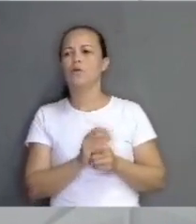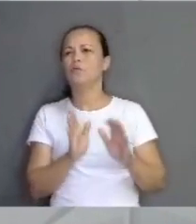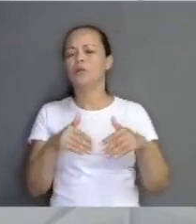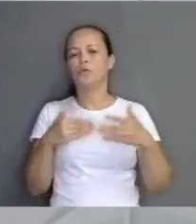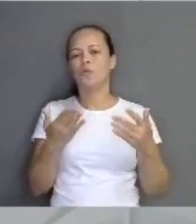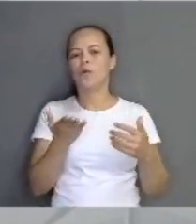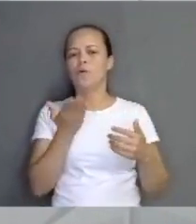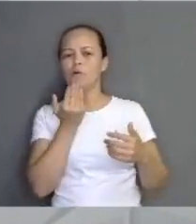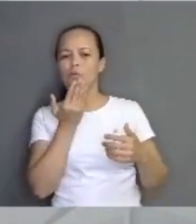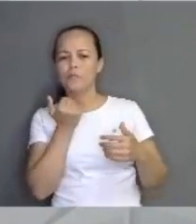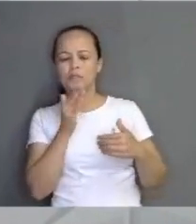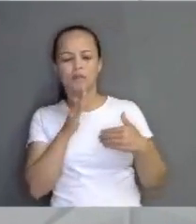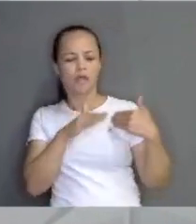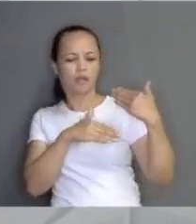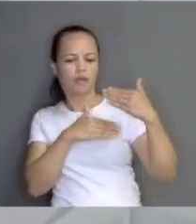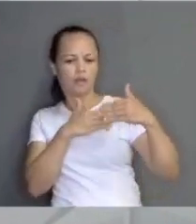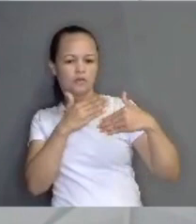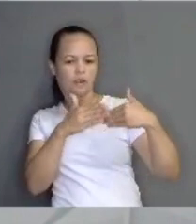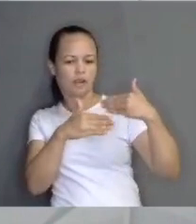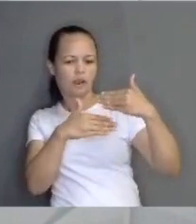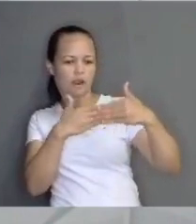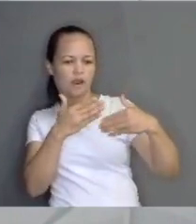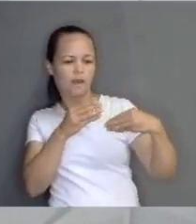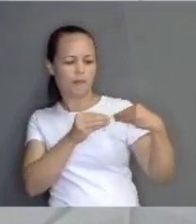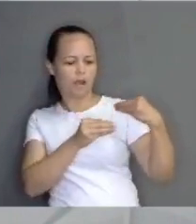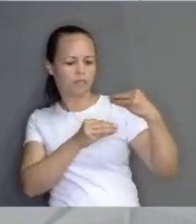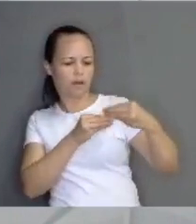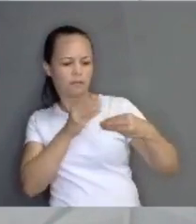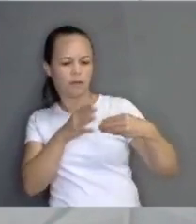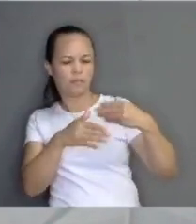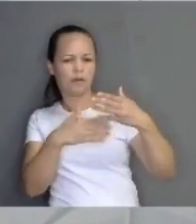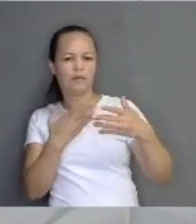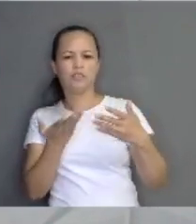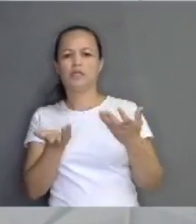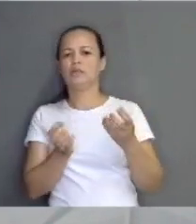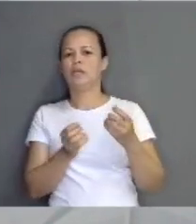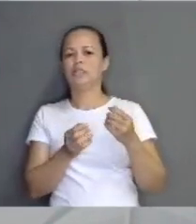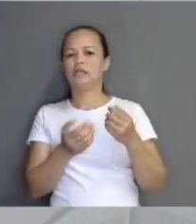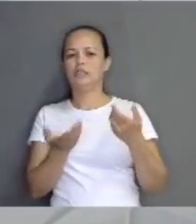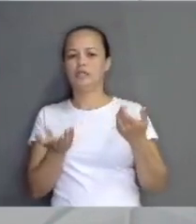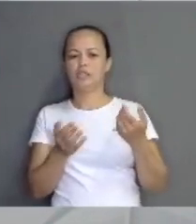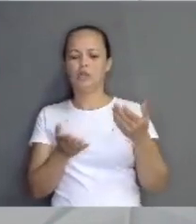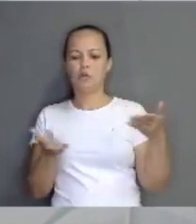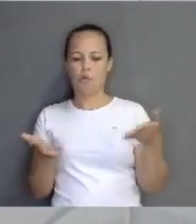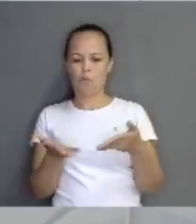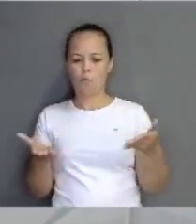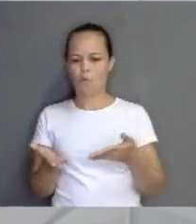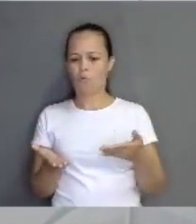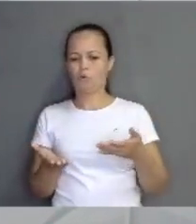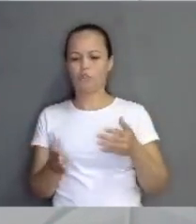que foi passada de geração em geração e que hoje se tornou uma tradição na sua família?